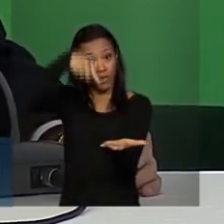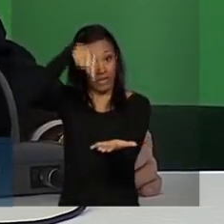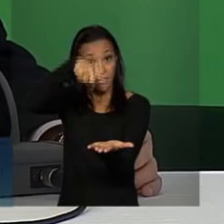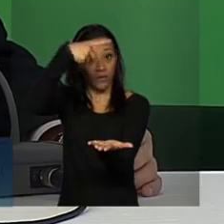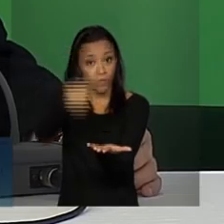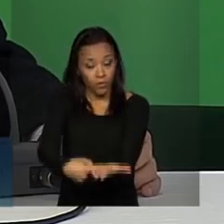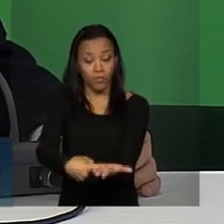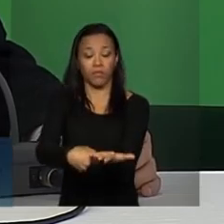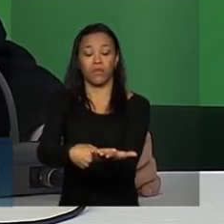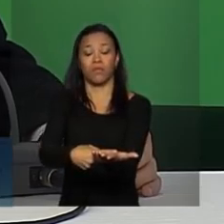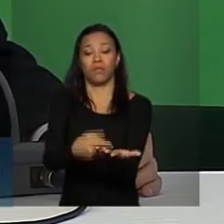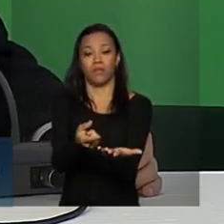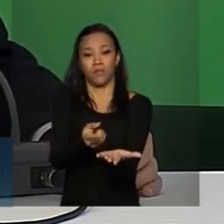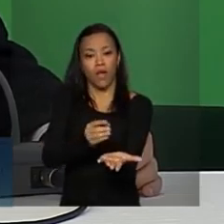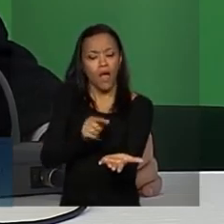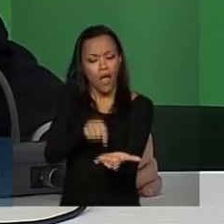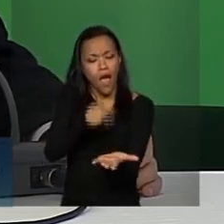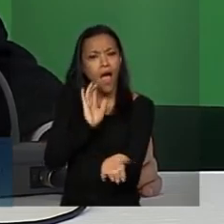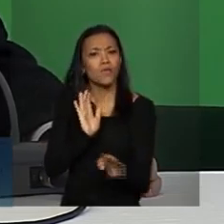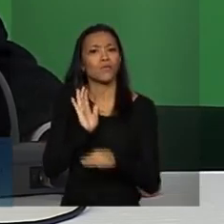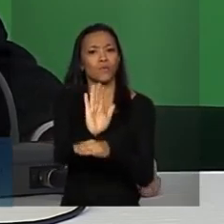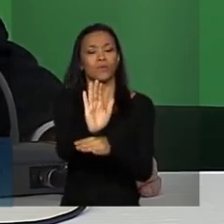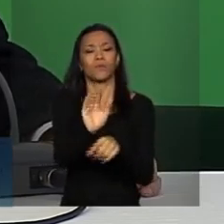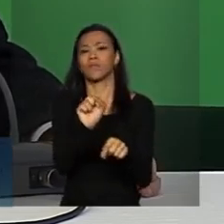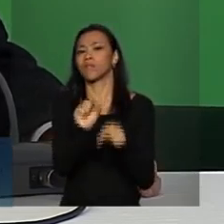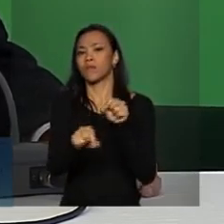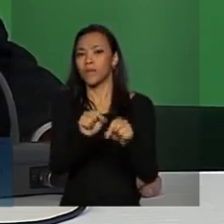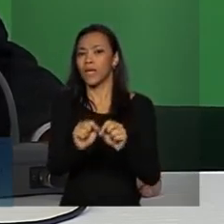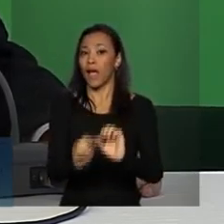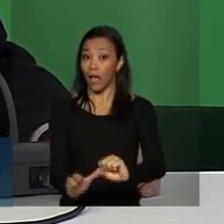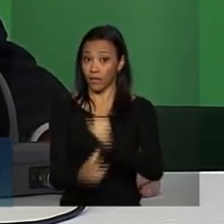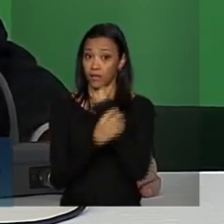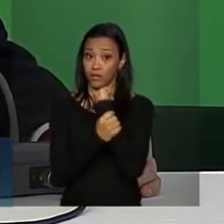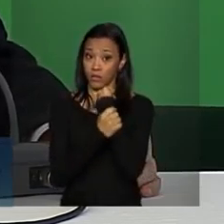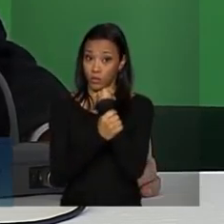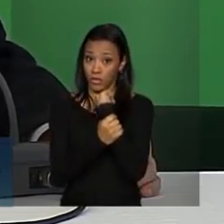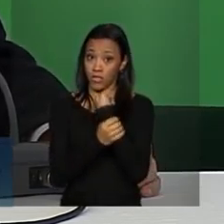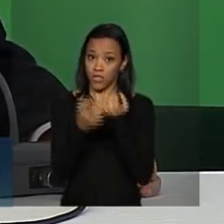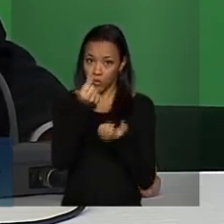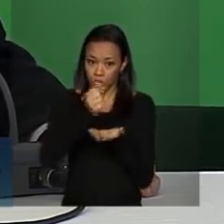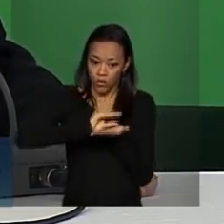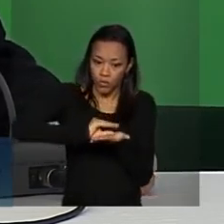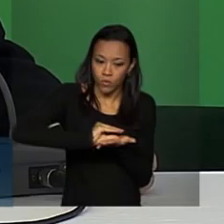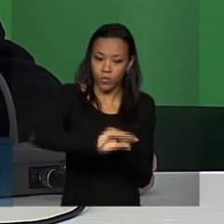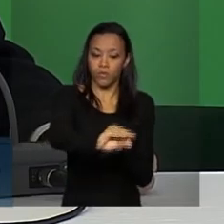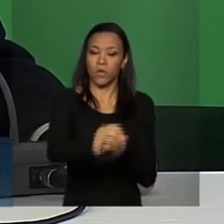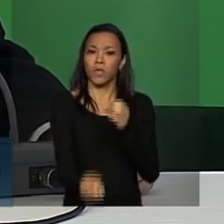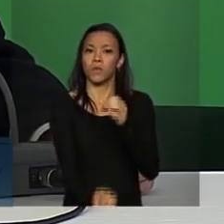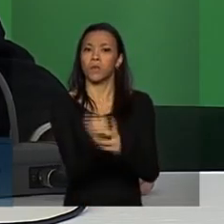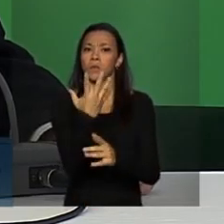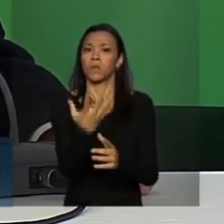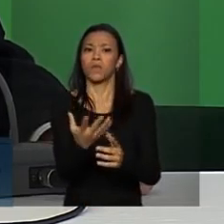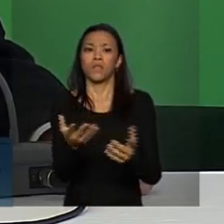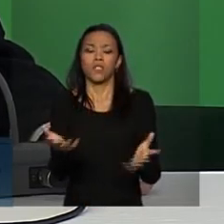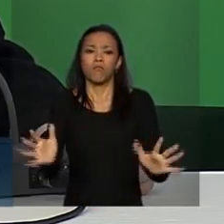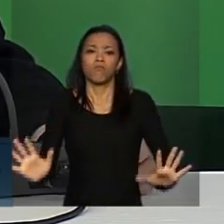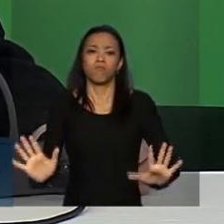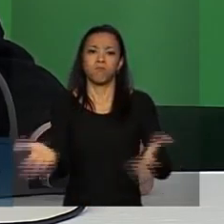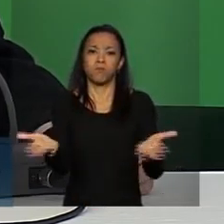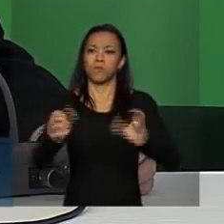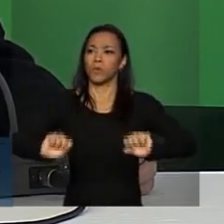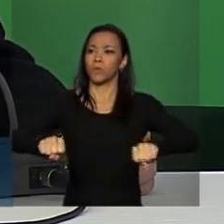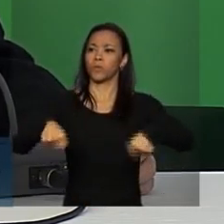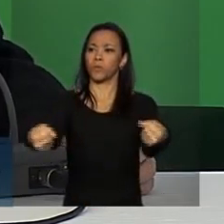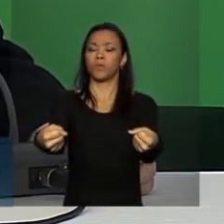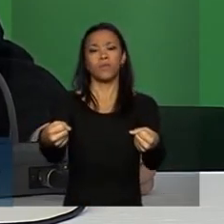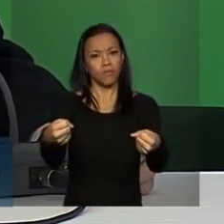não só ele ajuda a consolidar os investimentos existentes, como ele cria uma perspectiva nova, favorável, de